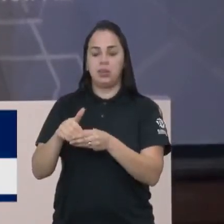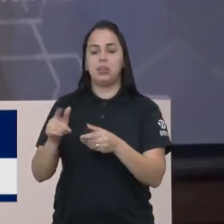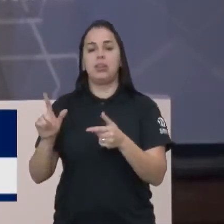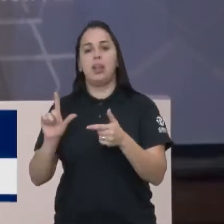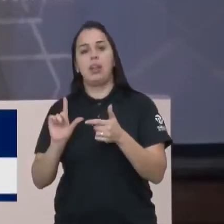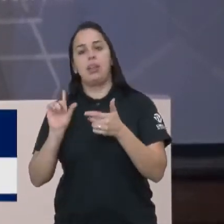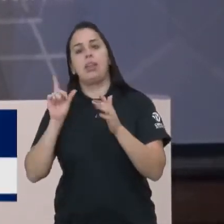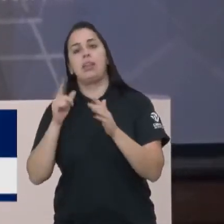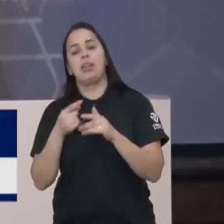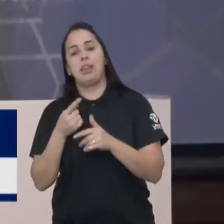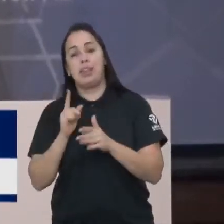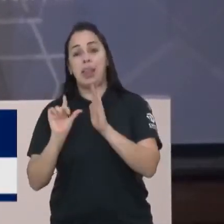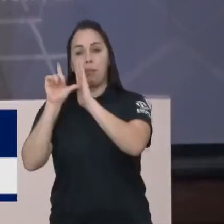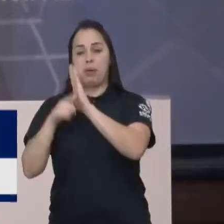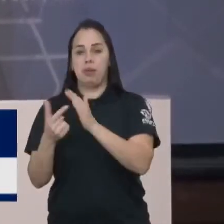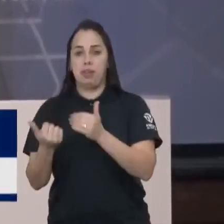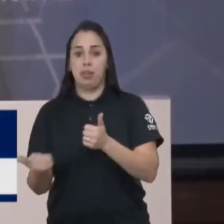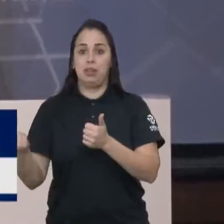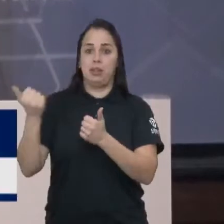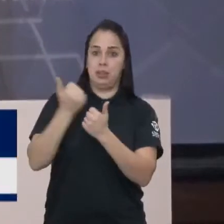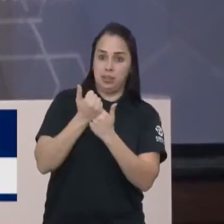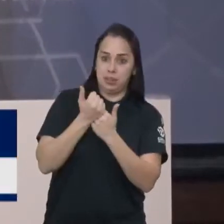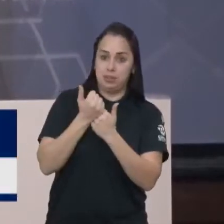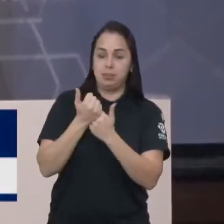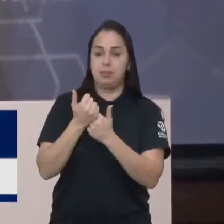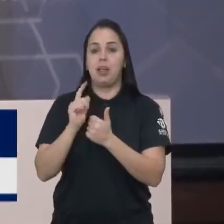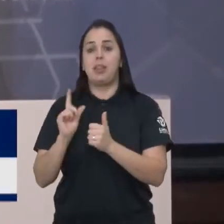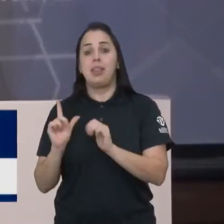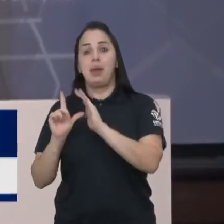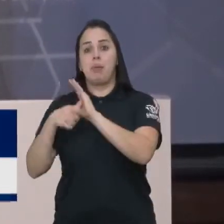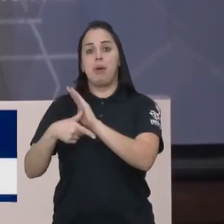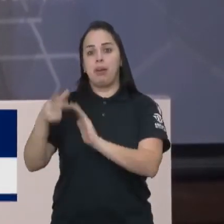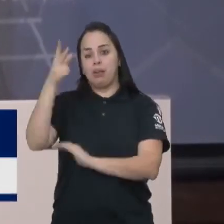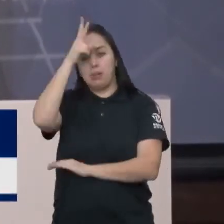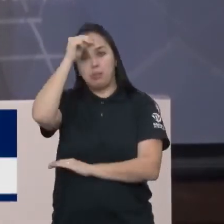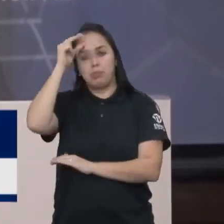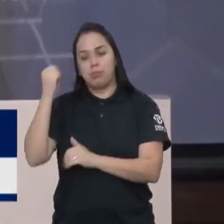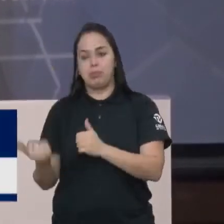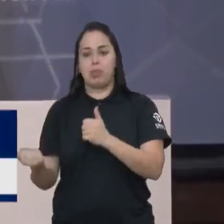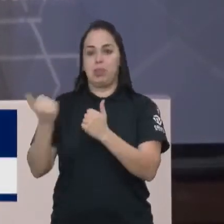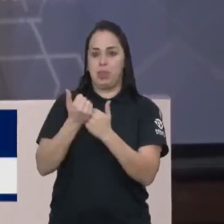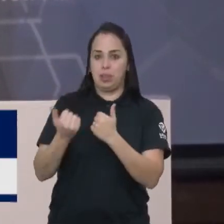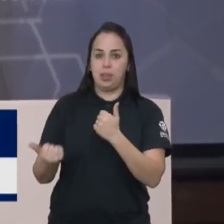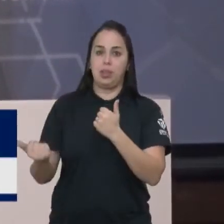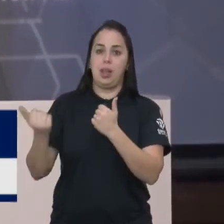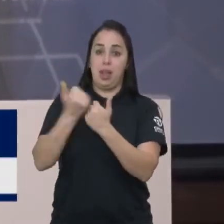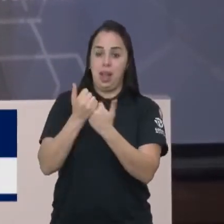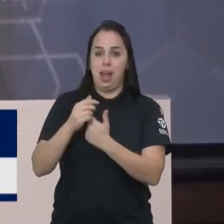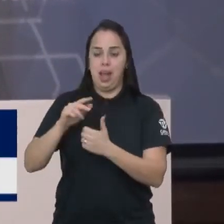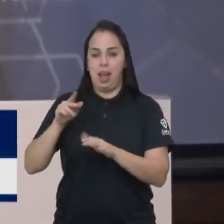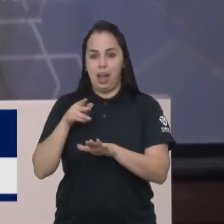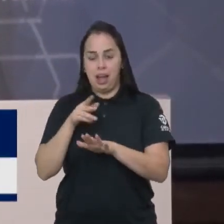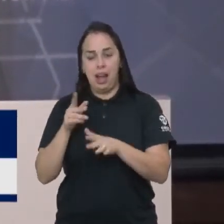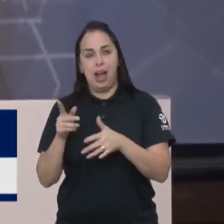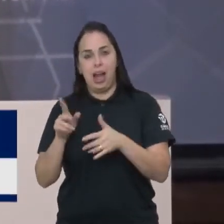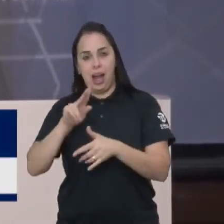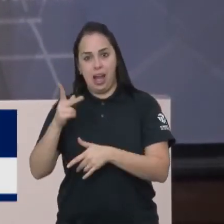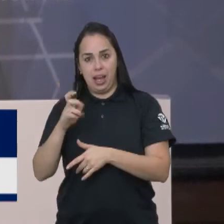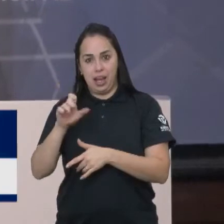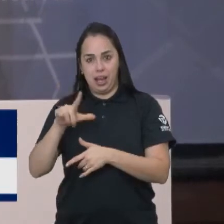Luiz de Almeida, depois eleito Robson Marinho, e os que o sucederam, Hélio Augusto de Souza, Antônio